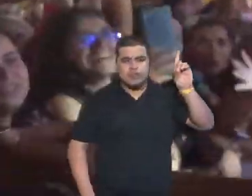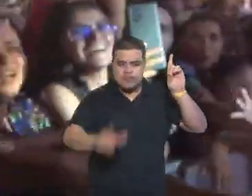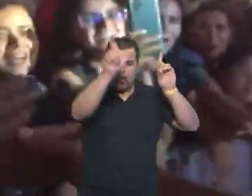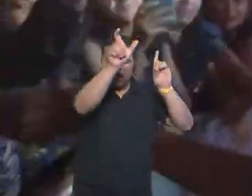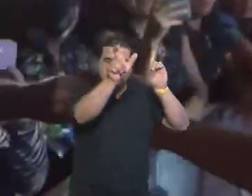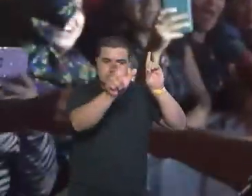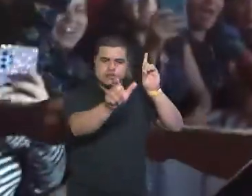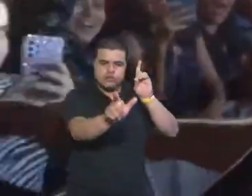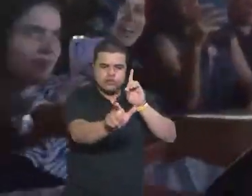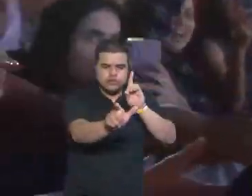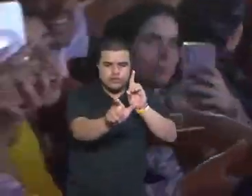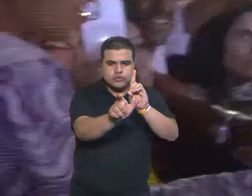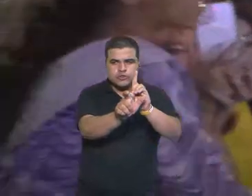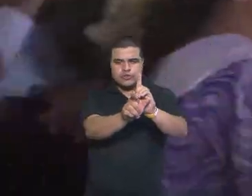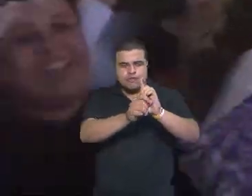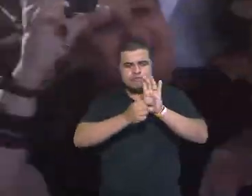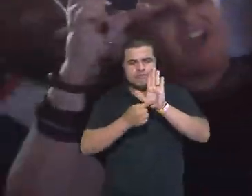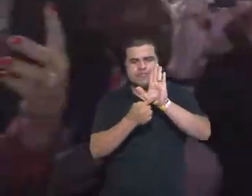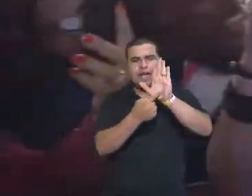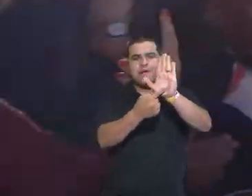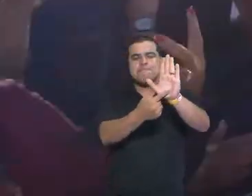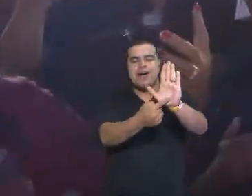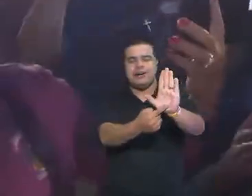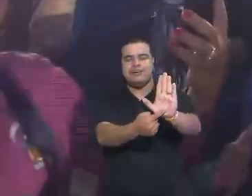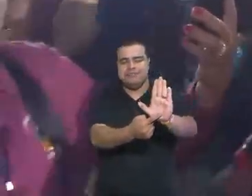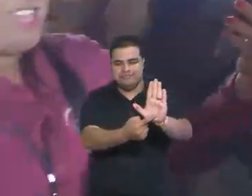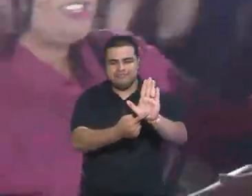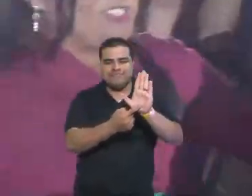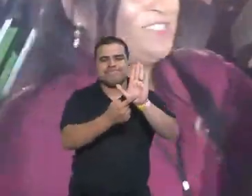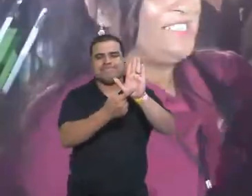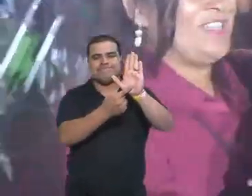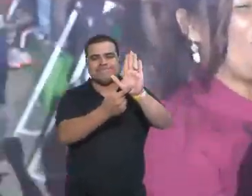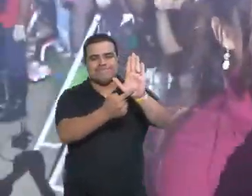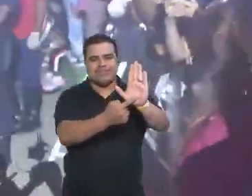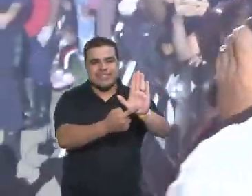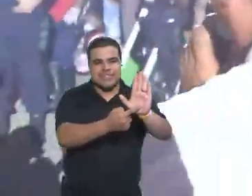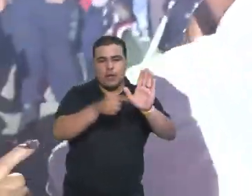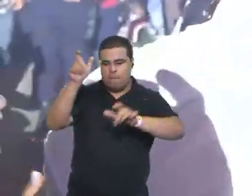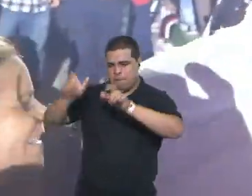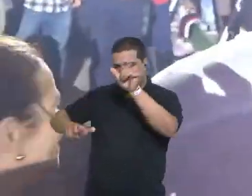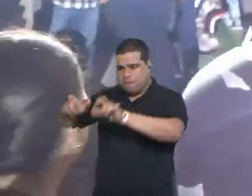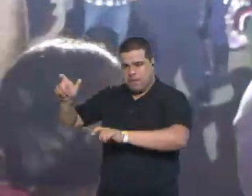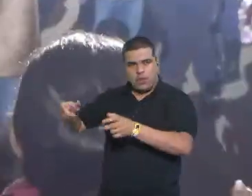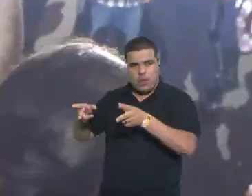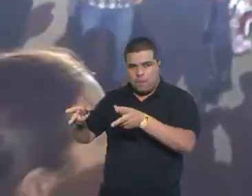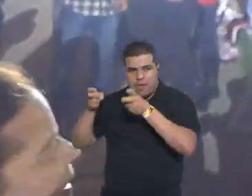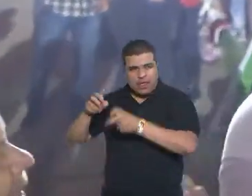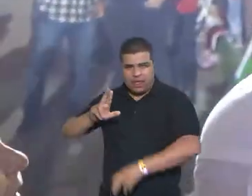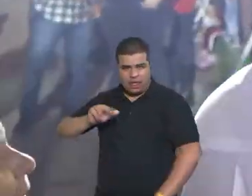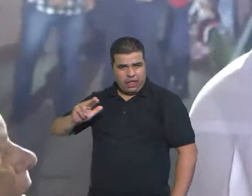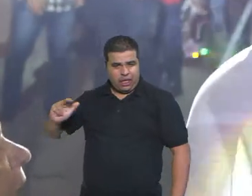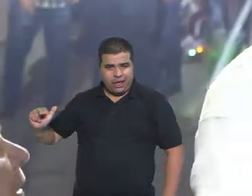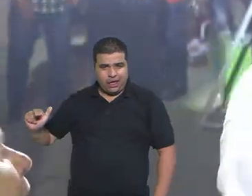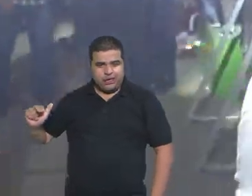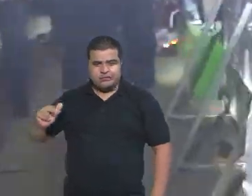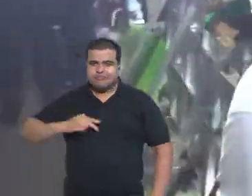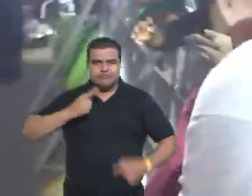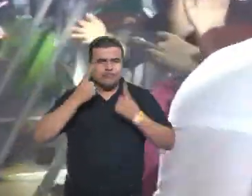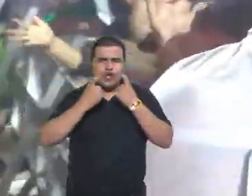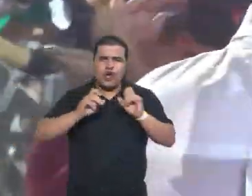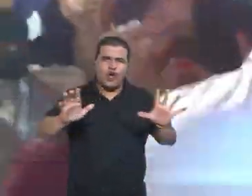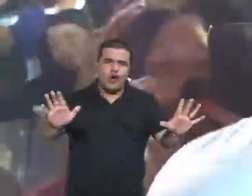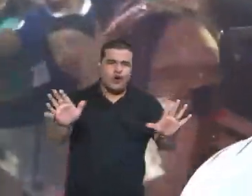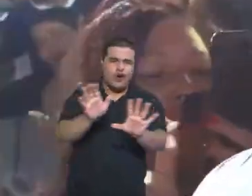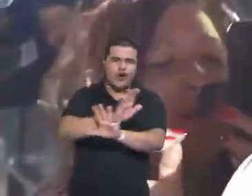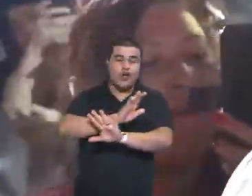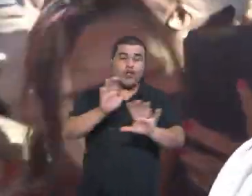Você é o espelho que reflete a imagem do Senhor não chore se o mundo ainda